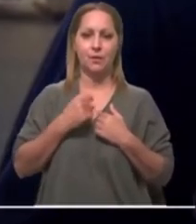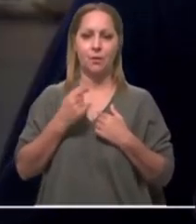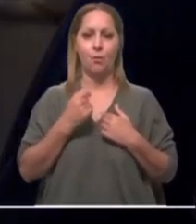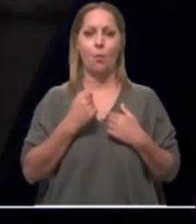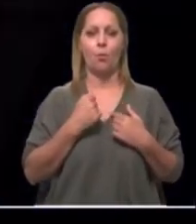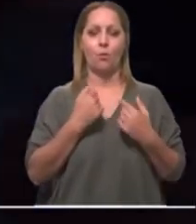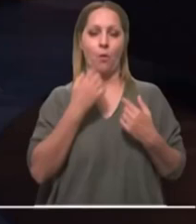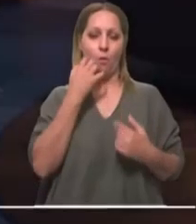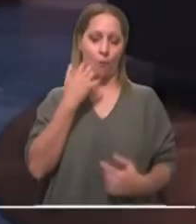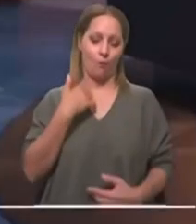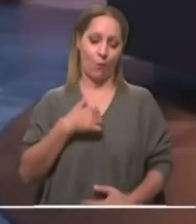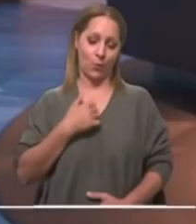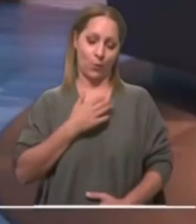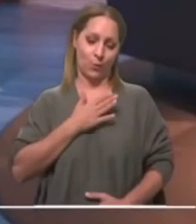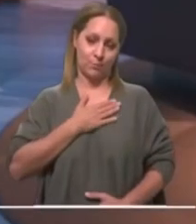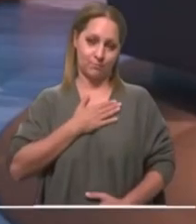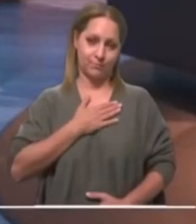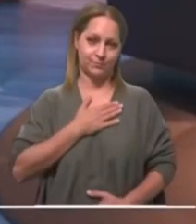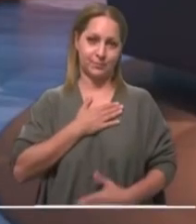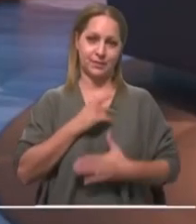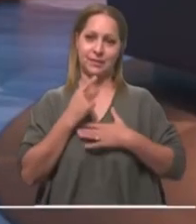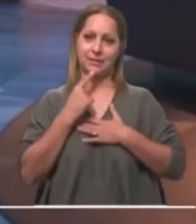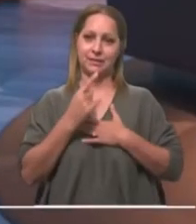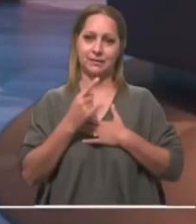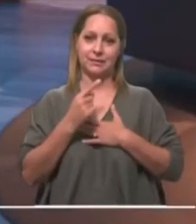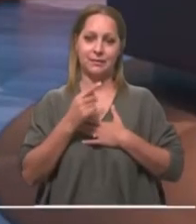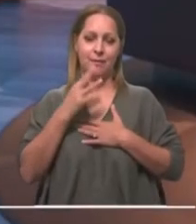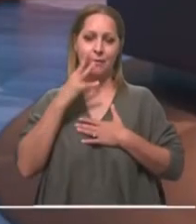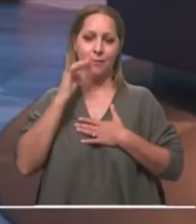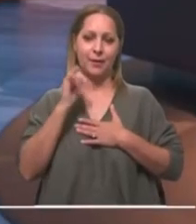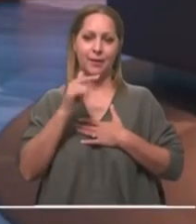né? Que ele dizia que meu pai é o Del Roque.